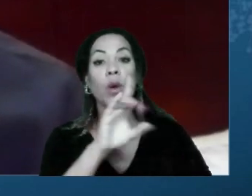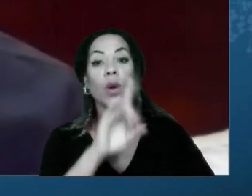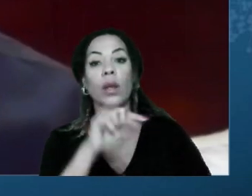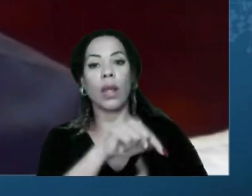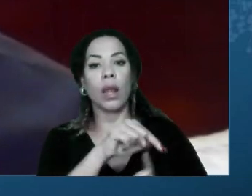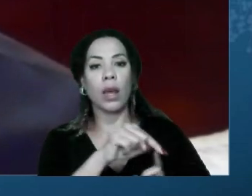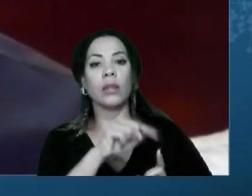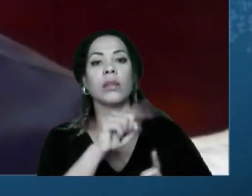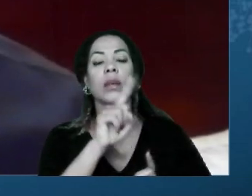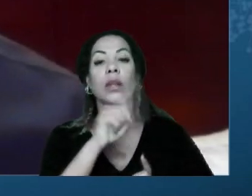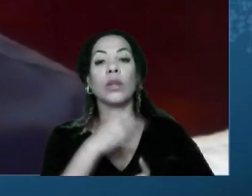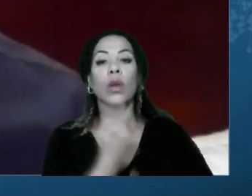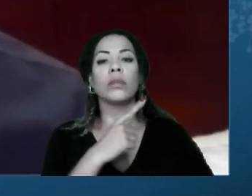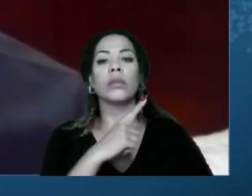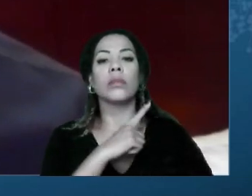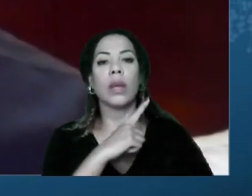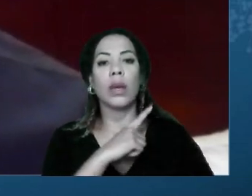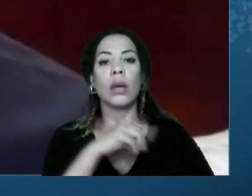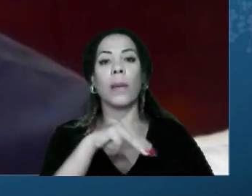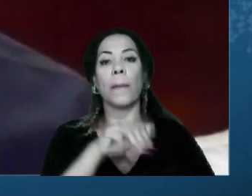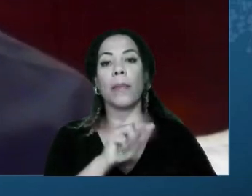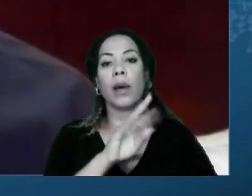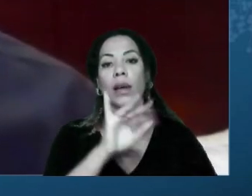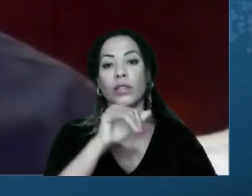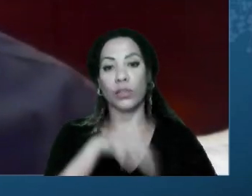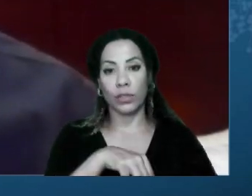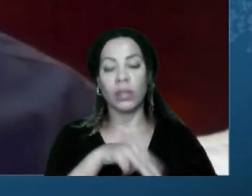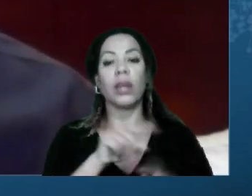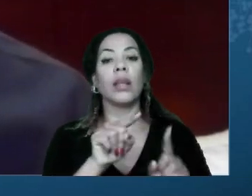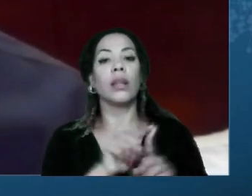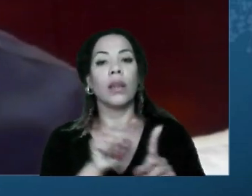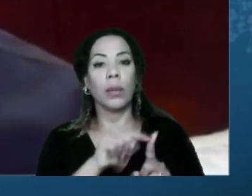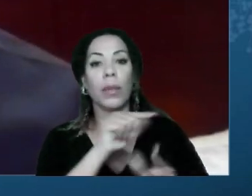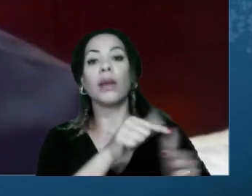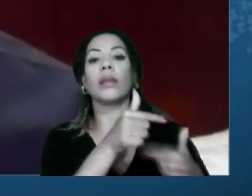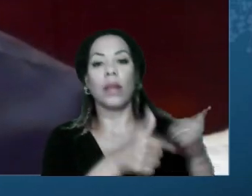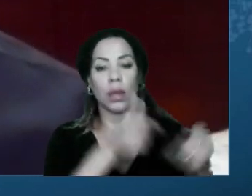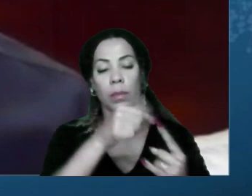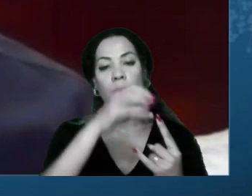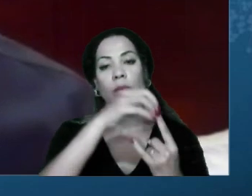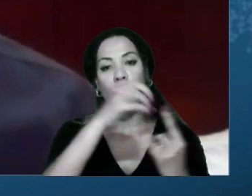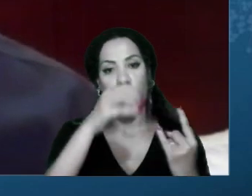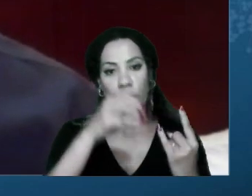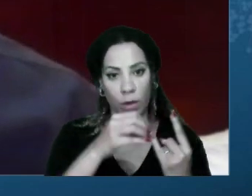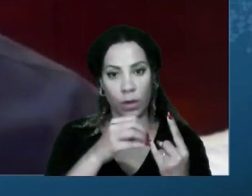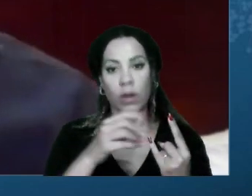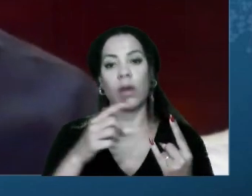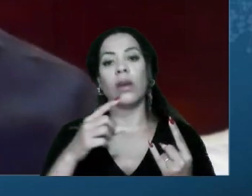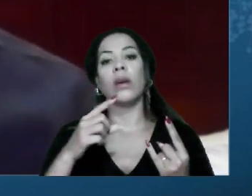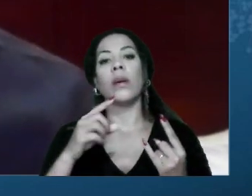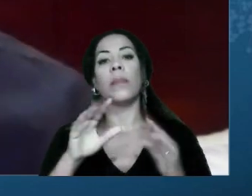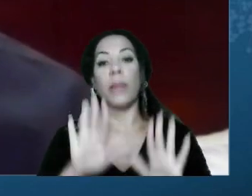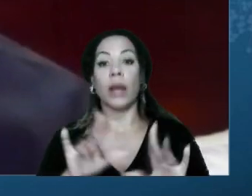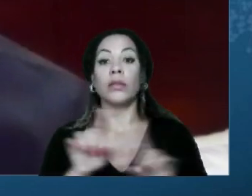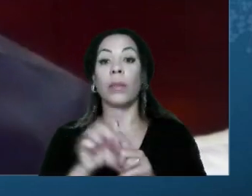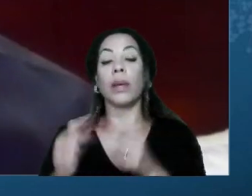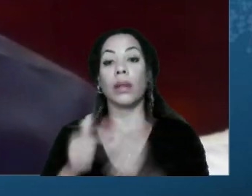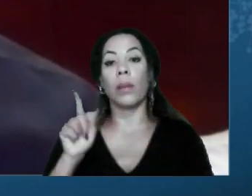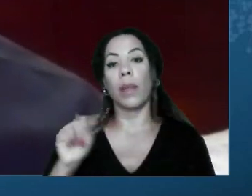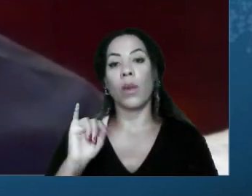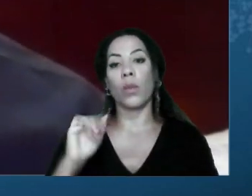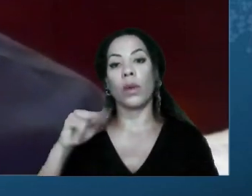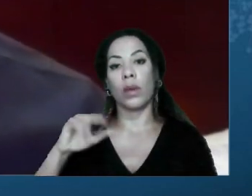projeto. Temos Martim, que também trabalha na Fiocruz, mas trabalha também no INCA,